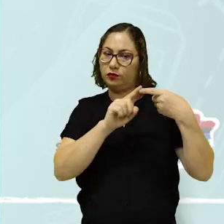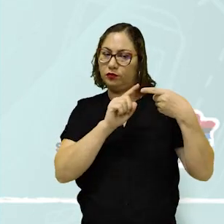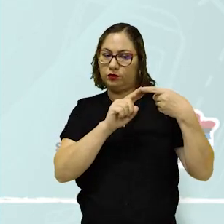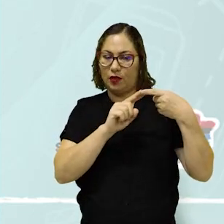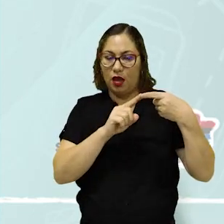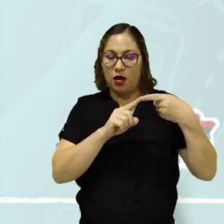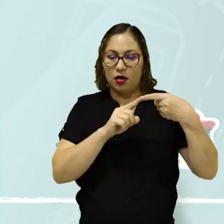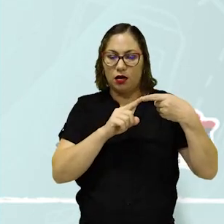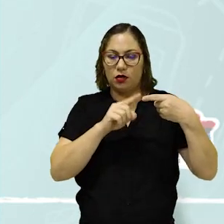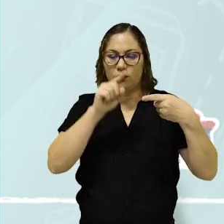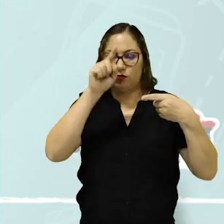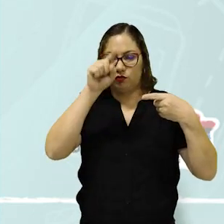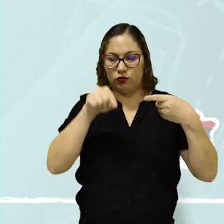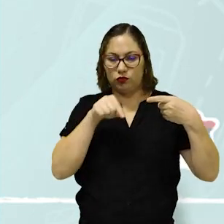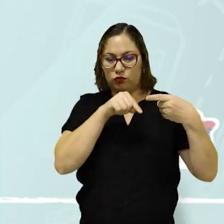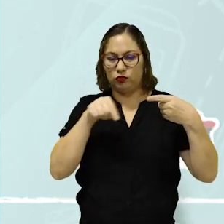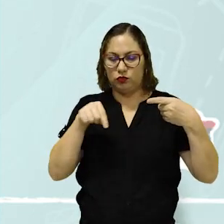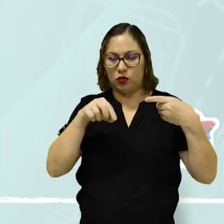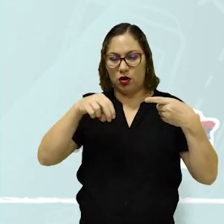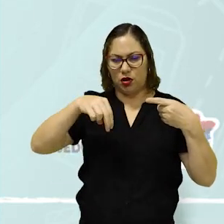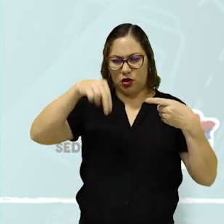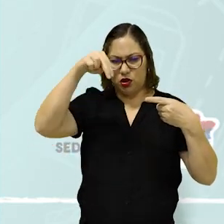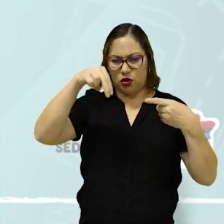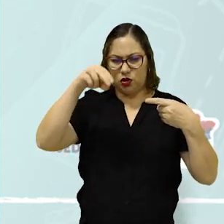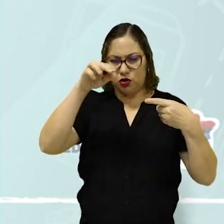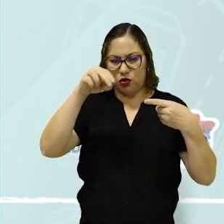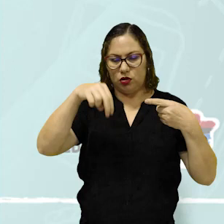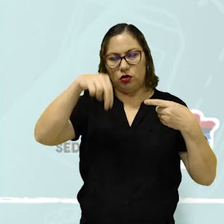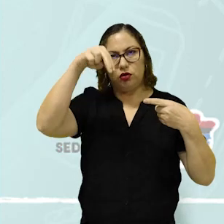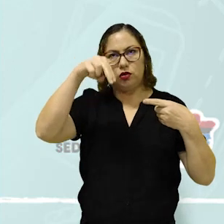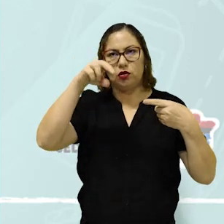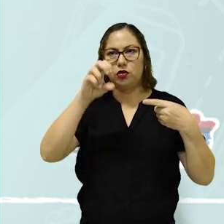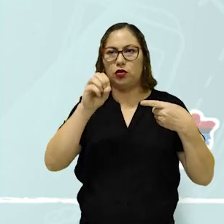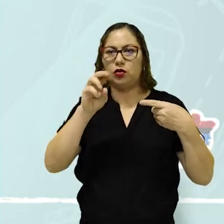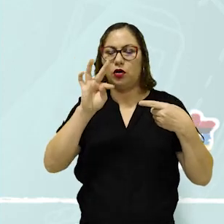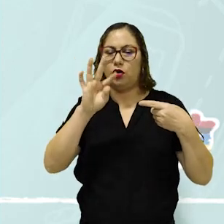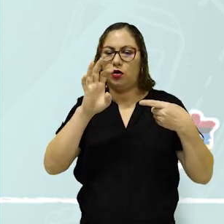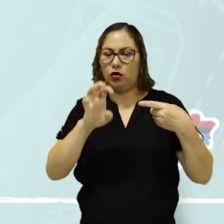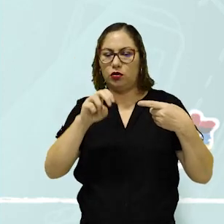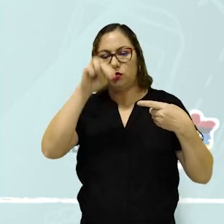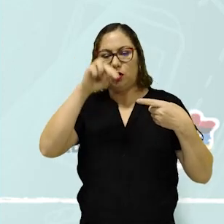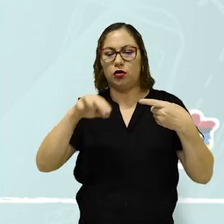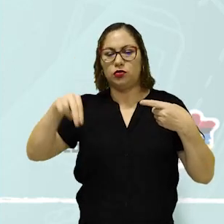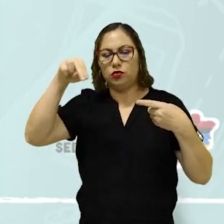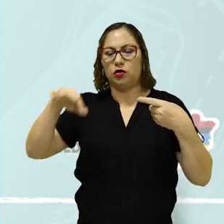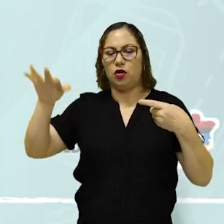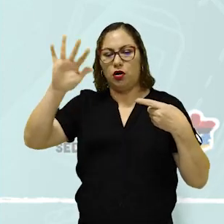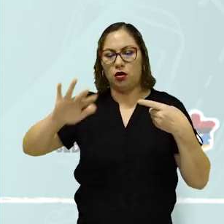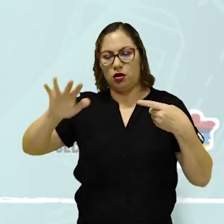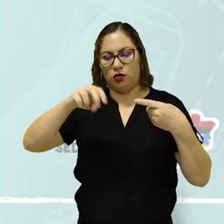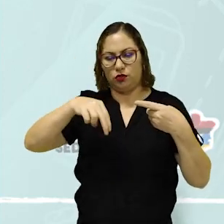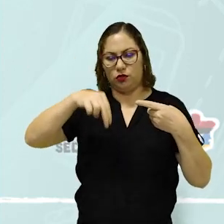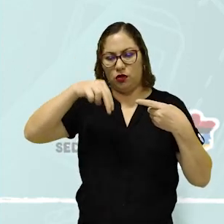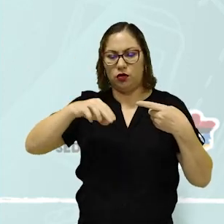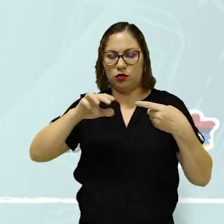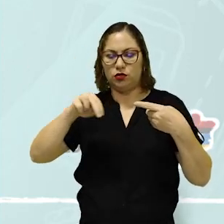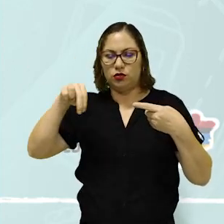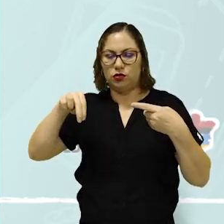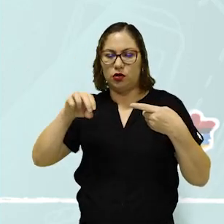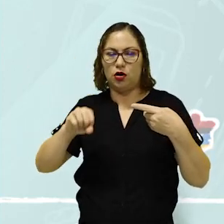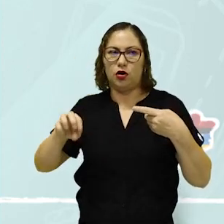pontos colaterais são norte, nordeste, norte, noroeste,